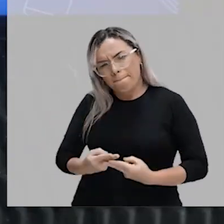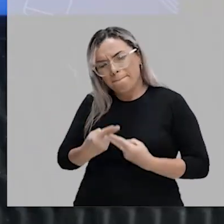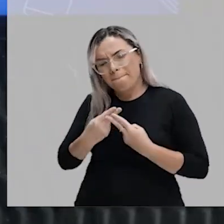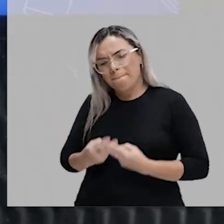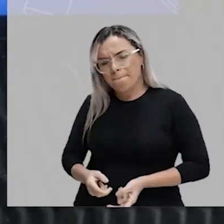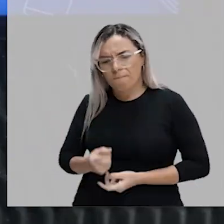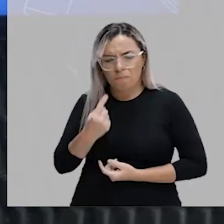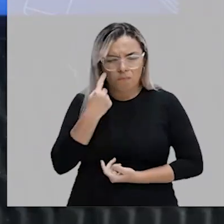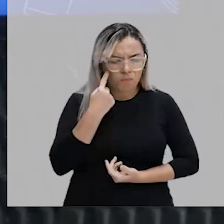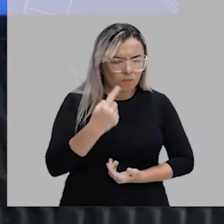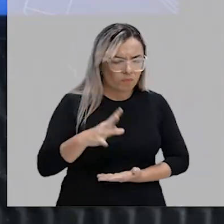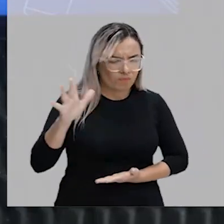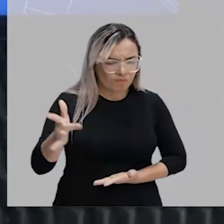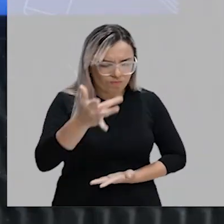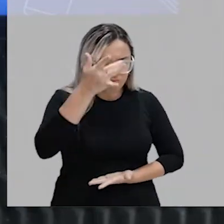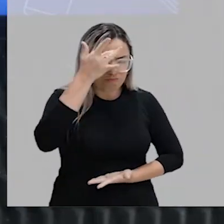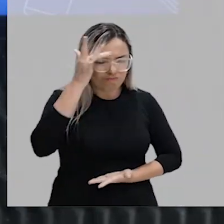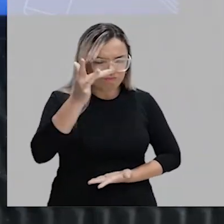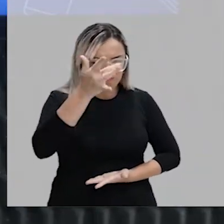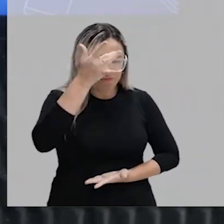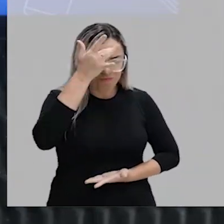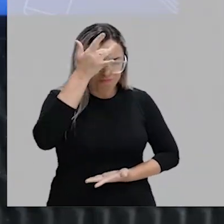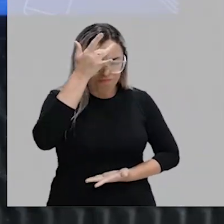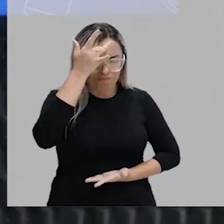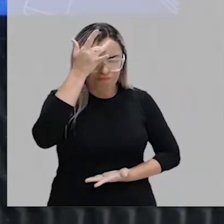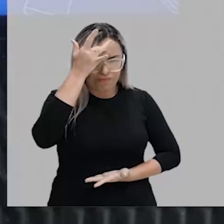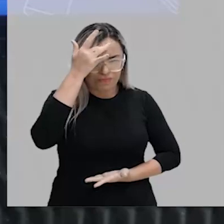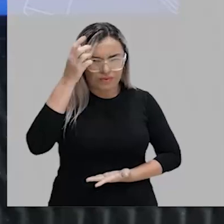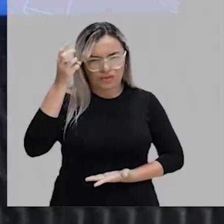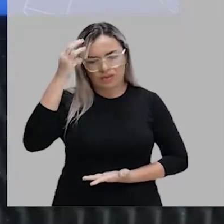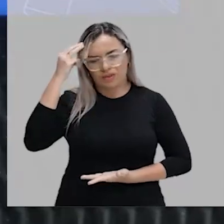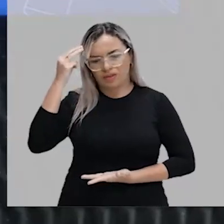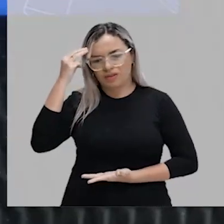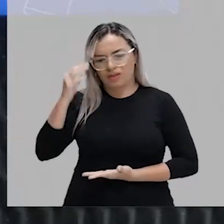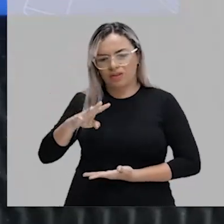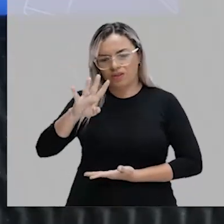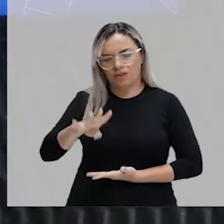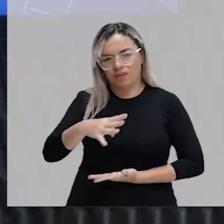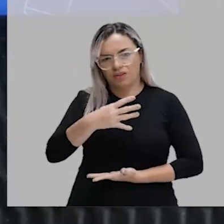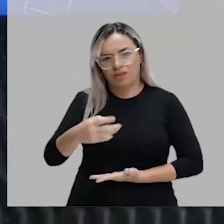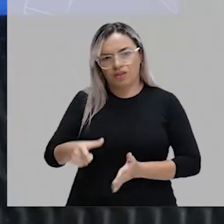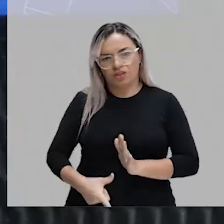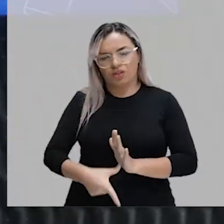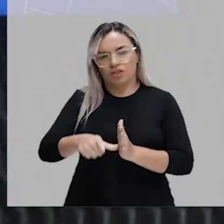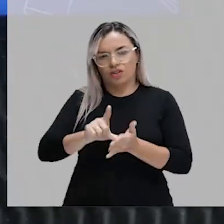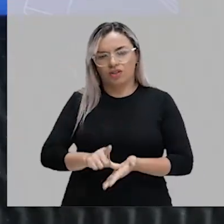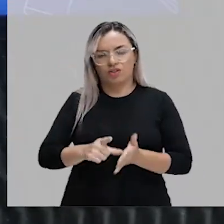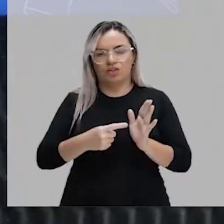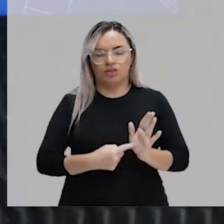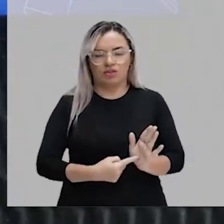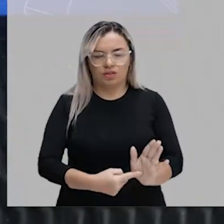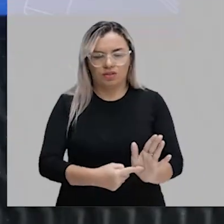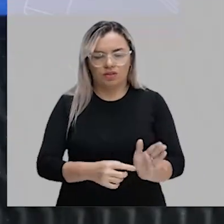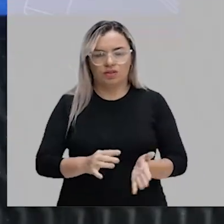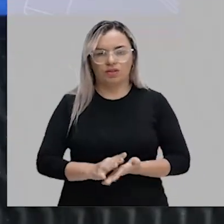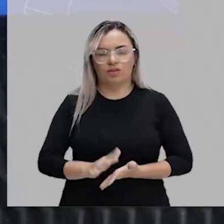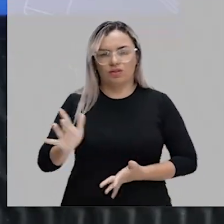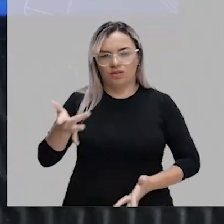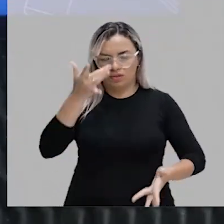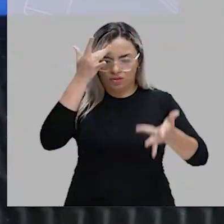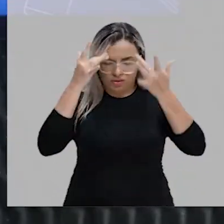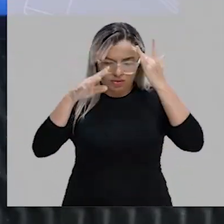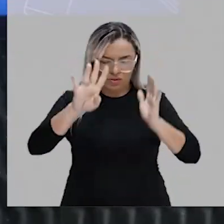assimilar e guardar na cabecinha de vocês, tá? Essa tabelinha anterior que eu mostrei para vocês. Tendo essa